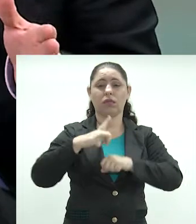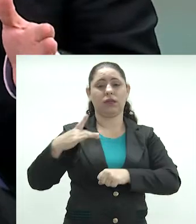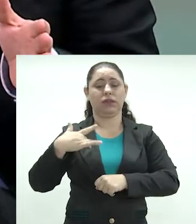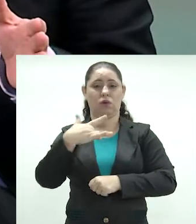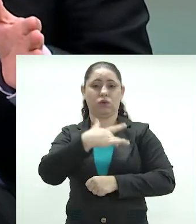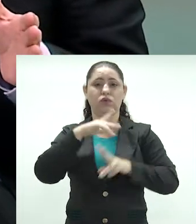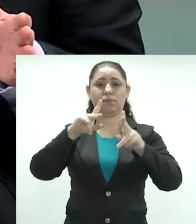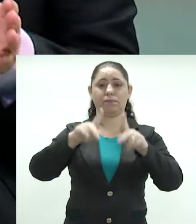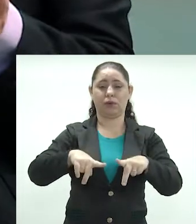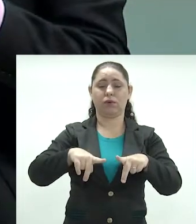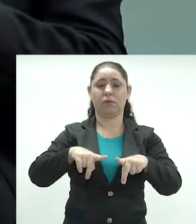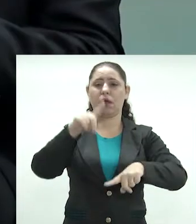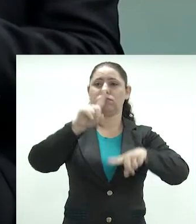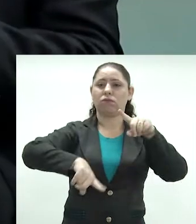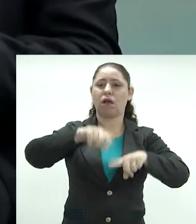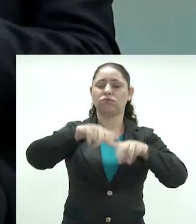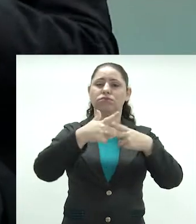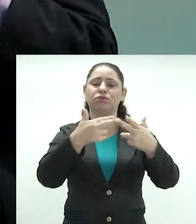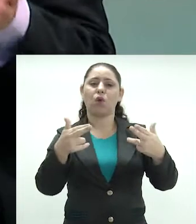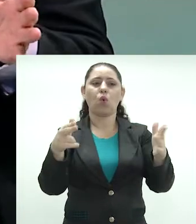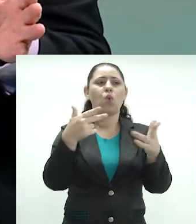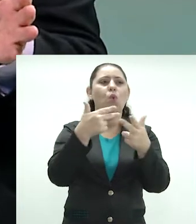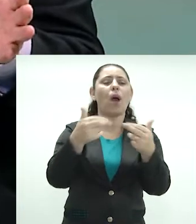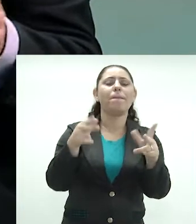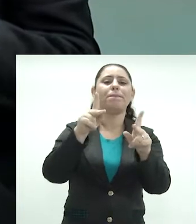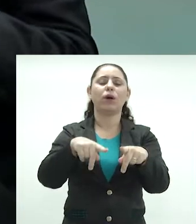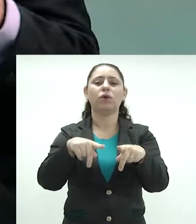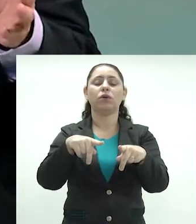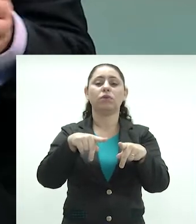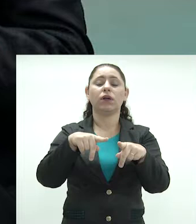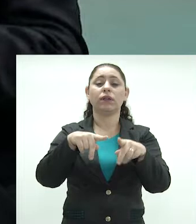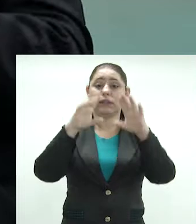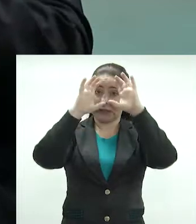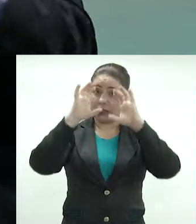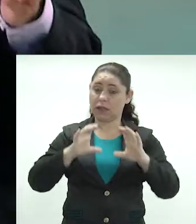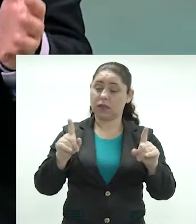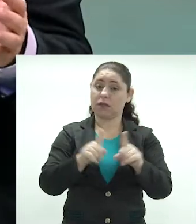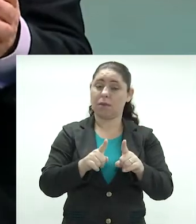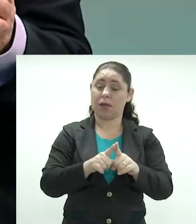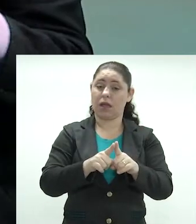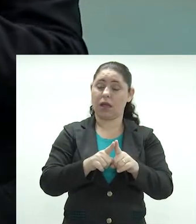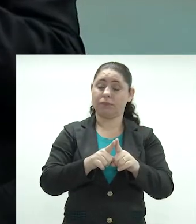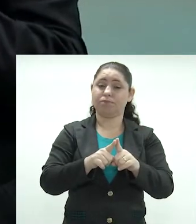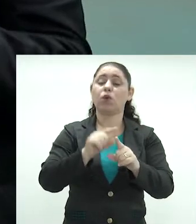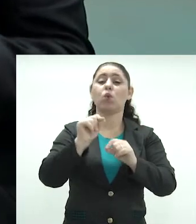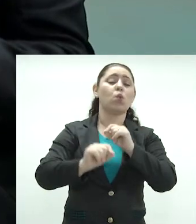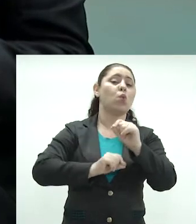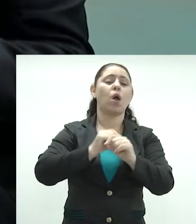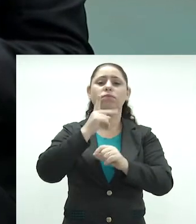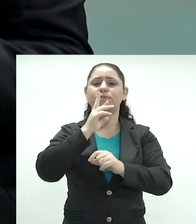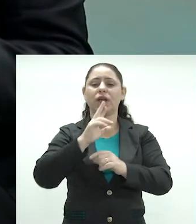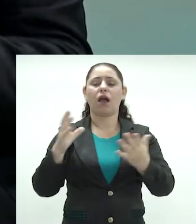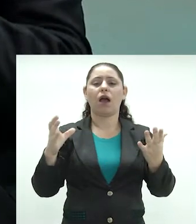questão de pandemia, que envolve questão de saúde pública, matéria de patrimônio público, questões de cidadania, a resposta tem que